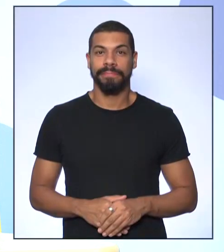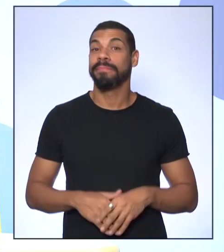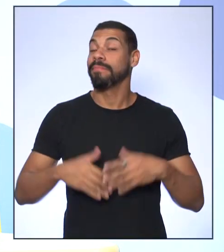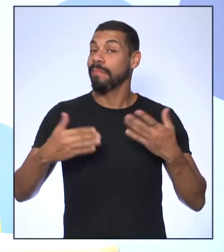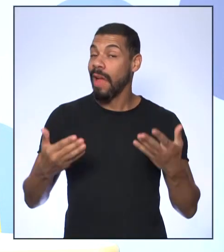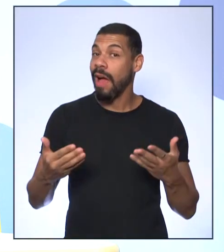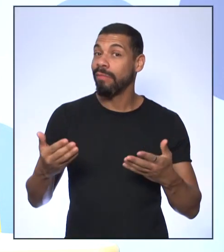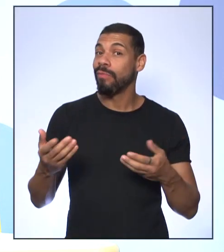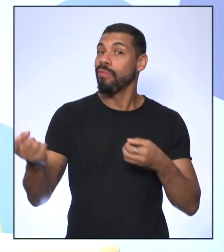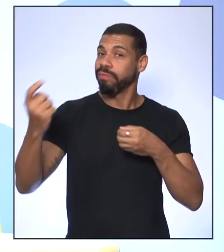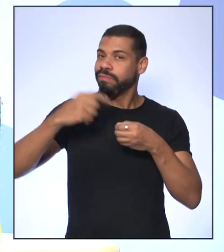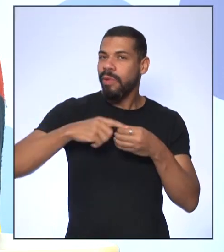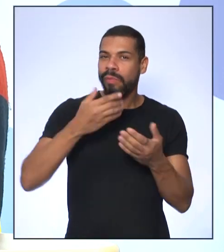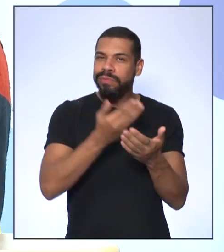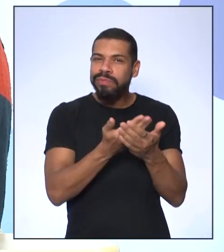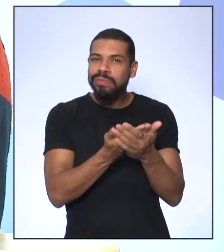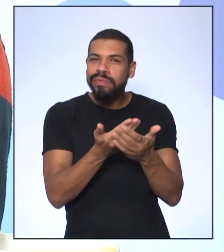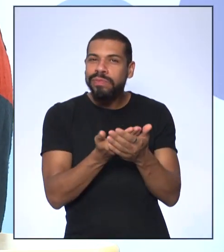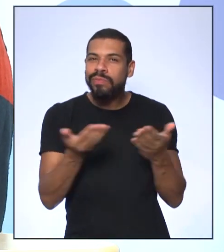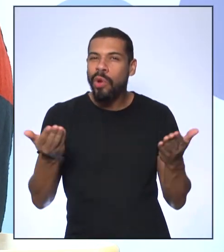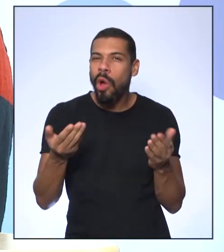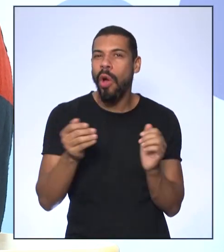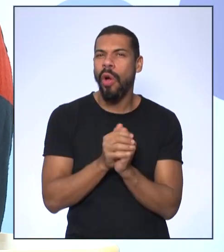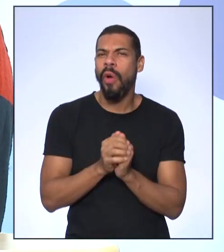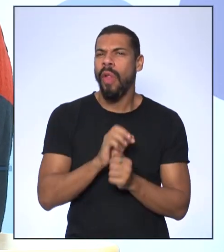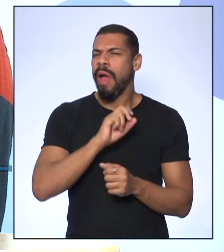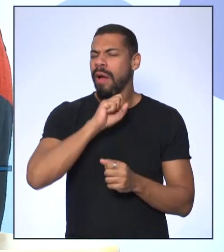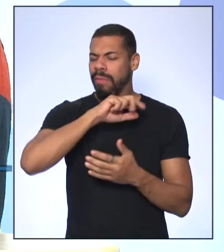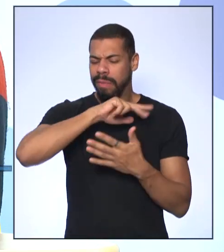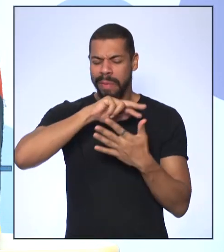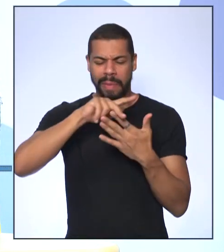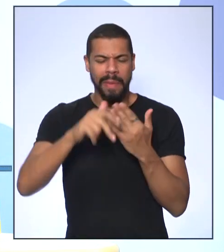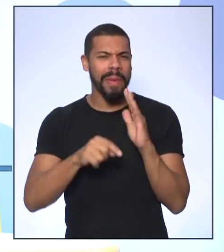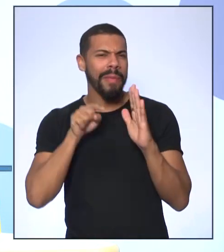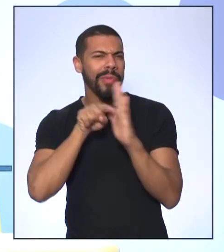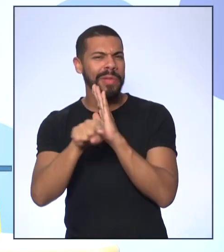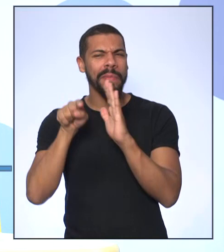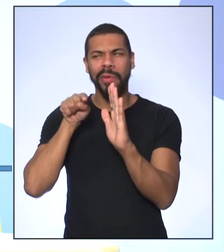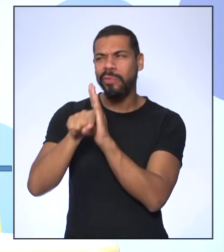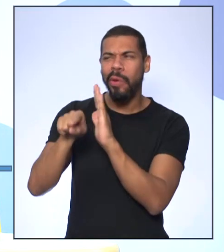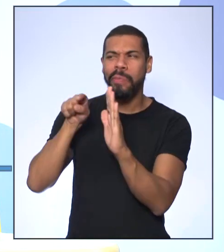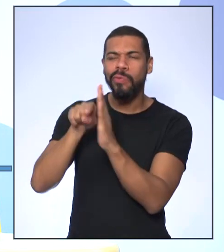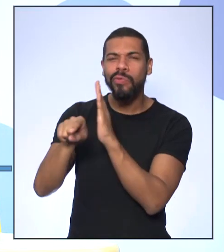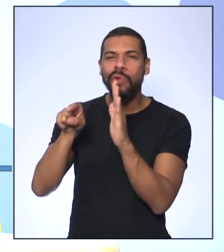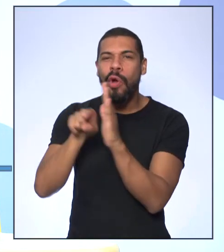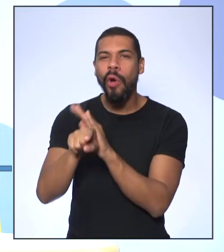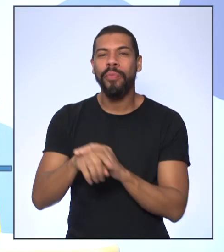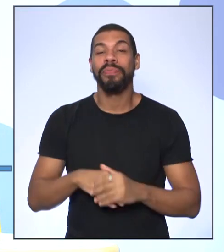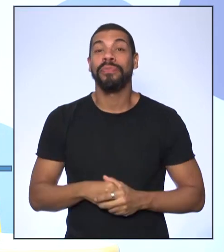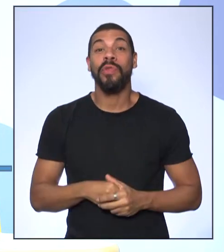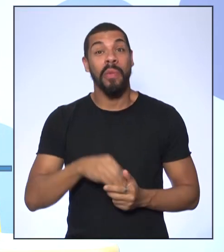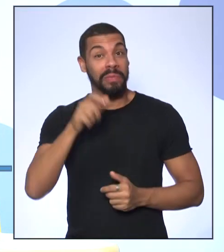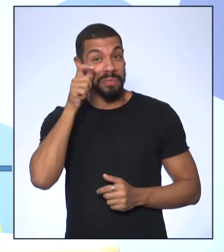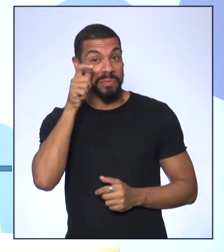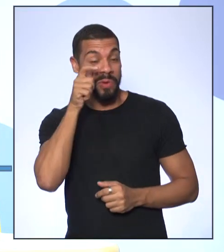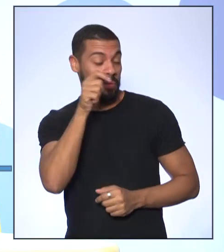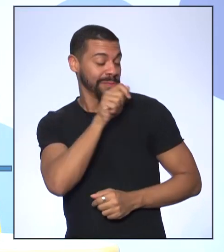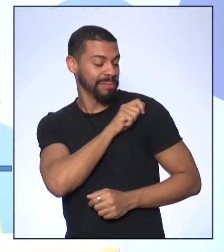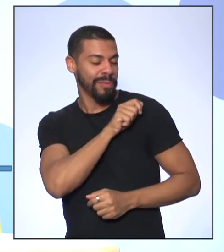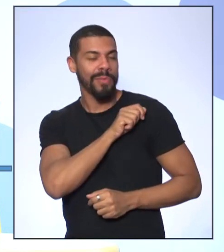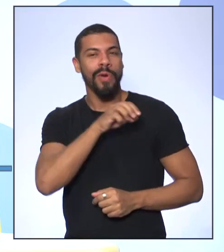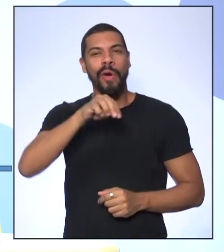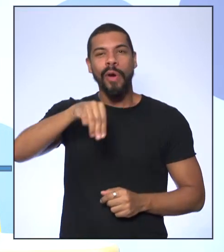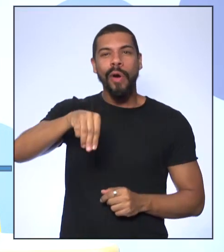Então, gente, voltando aqui, né? Nós temos aqui várias perguntas, né? Uma das perguntas aqui interessantes, o Marcos,